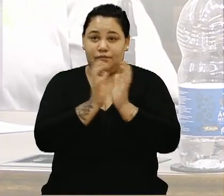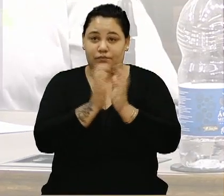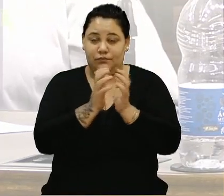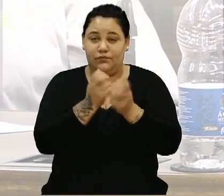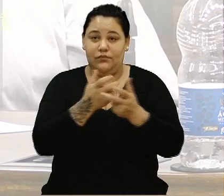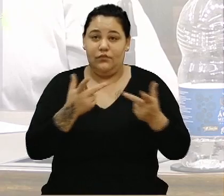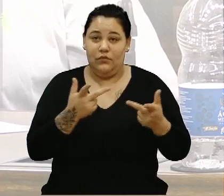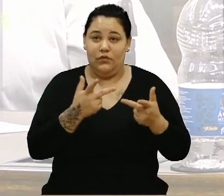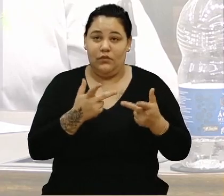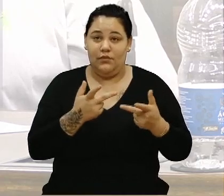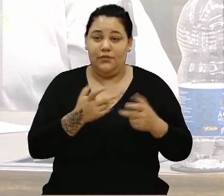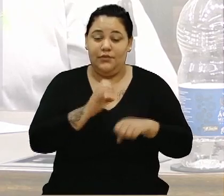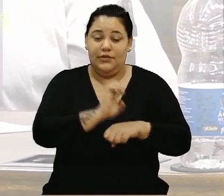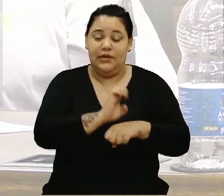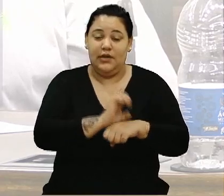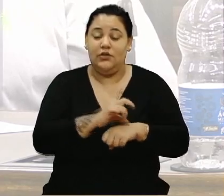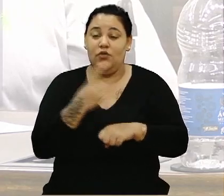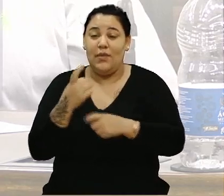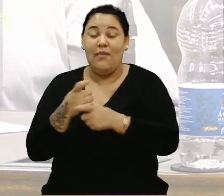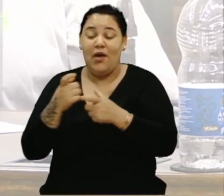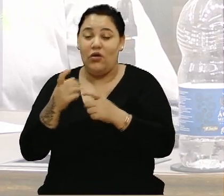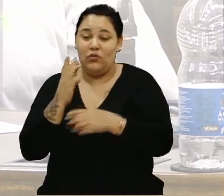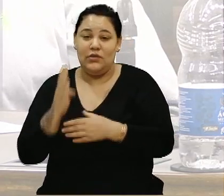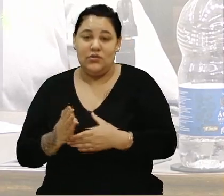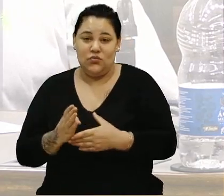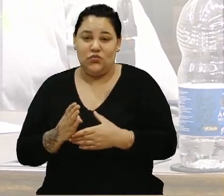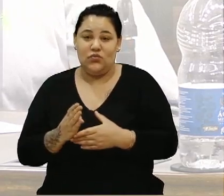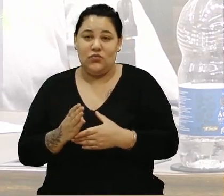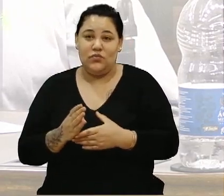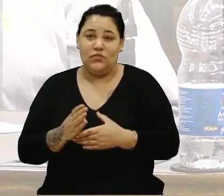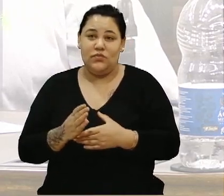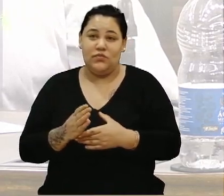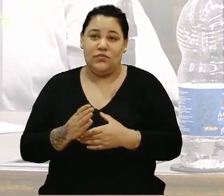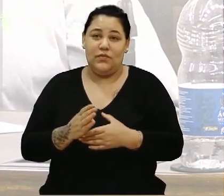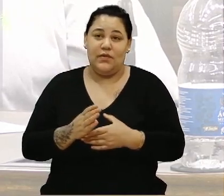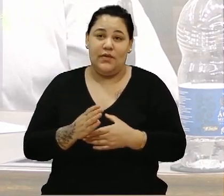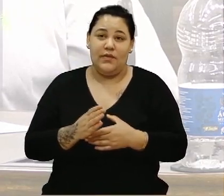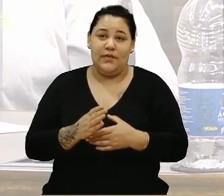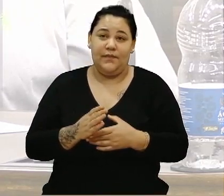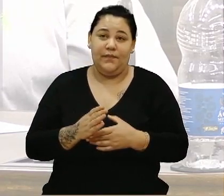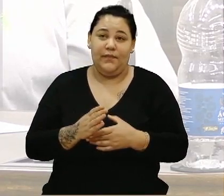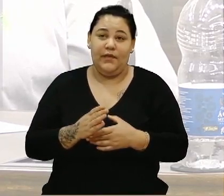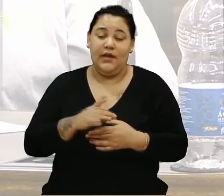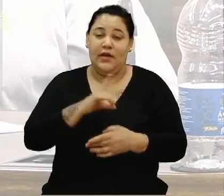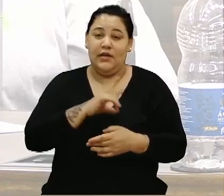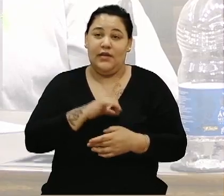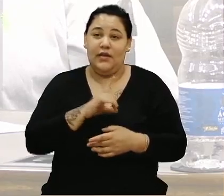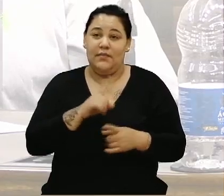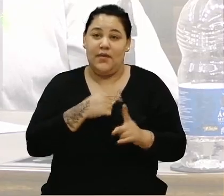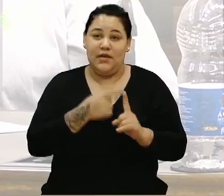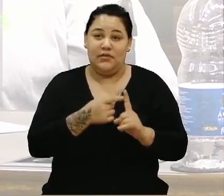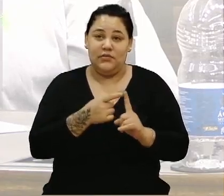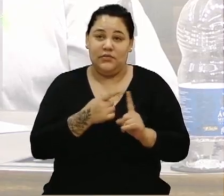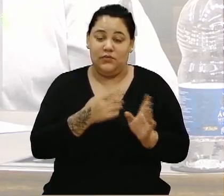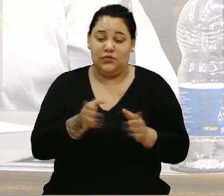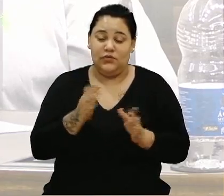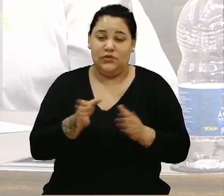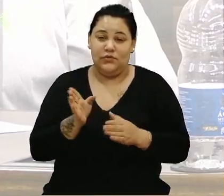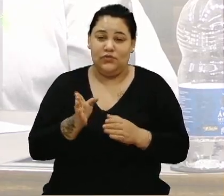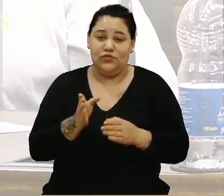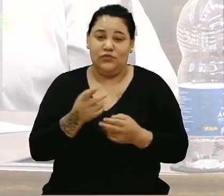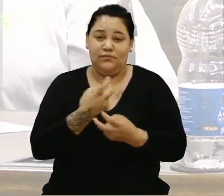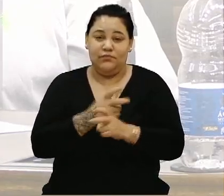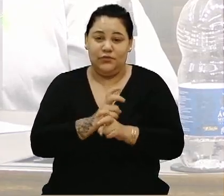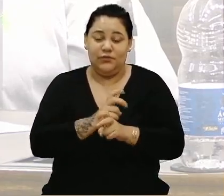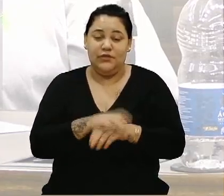estado e uma das maiores do Brasil. E com as maiores produção de agrotóxico no alimento. E sabe onde é que estão a maioria